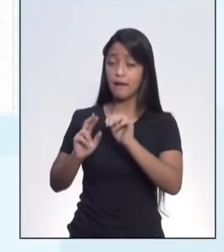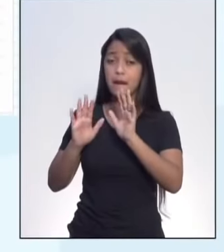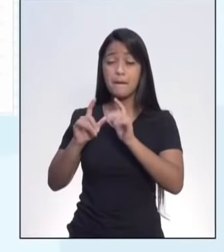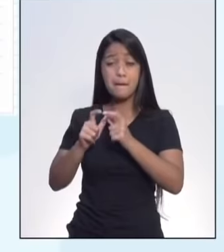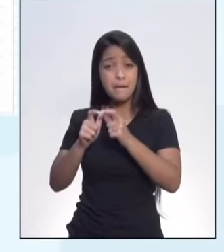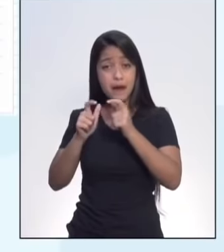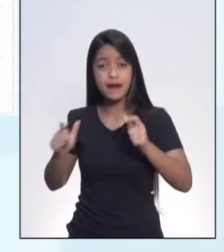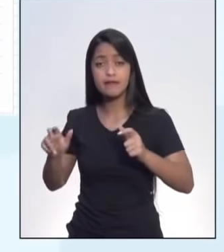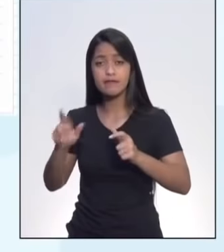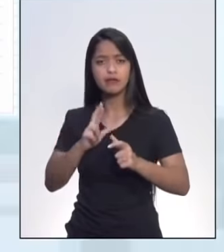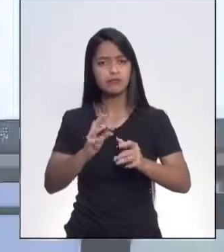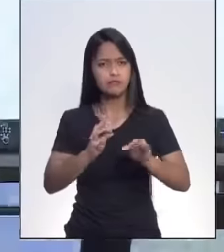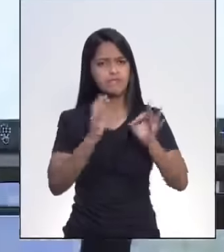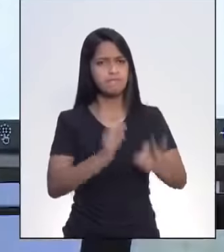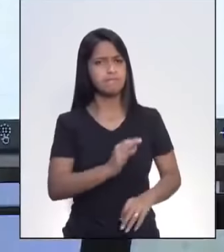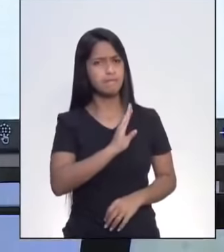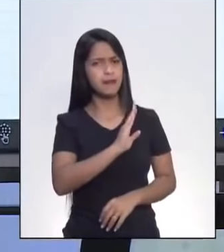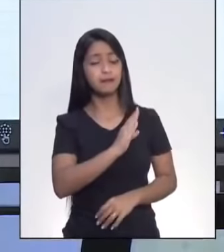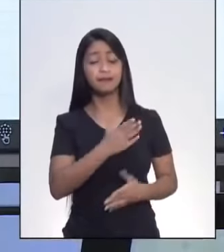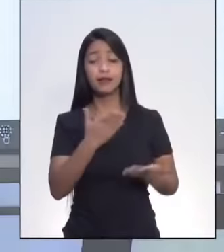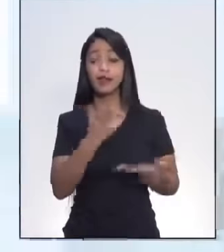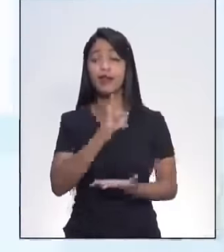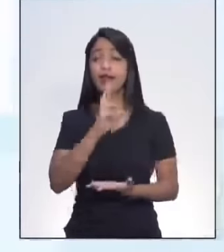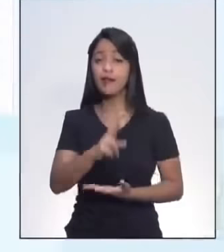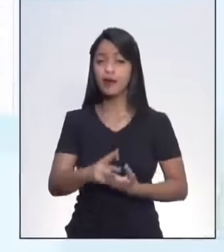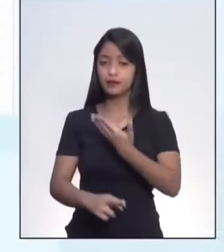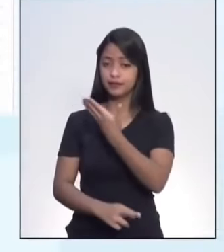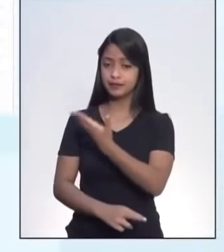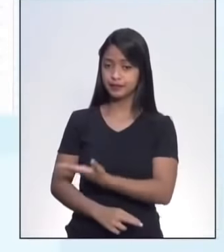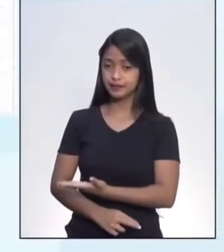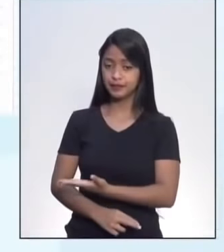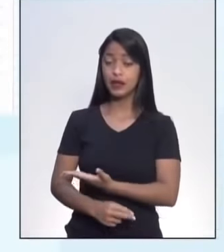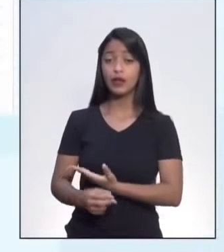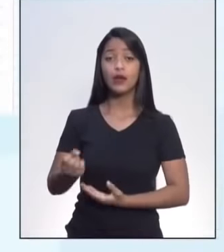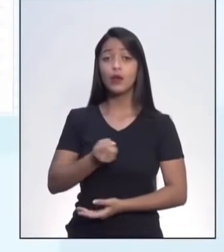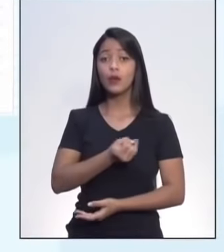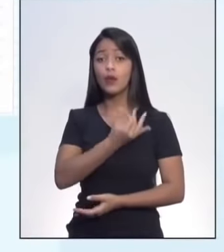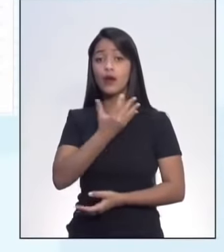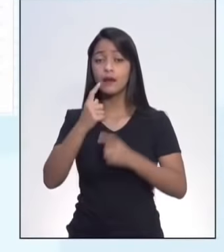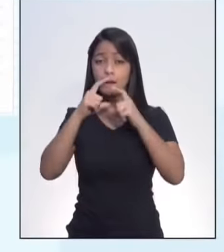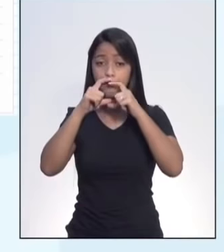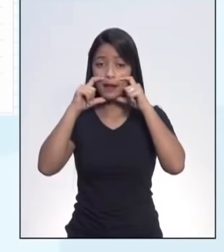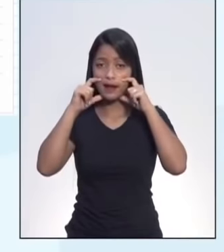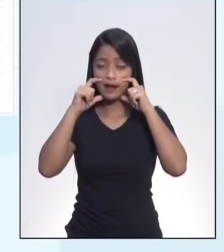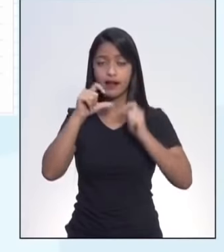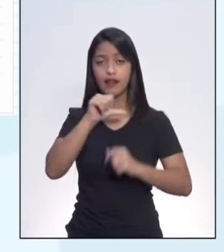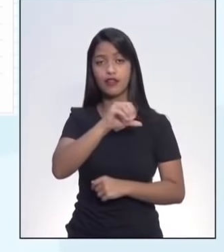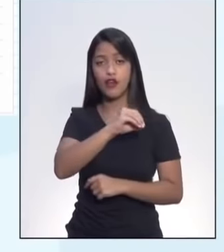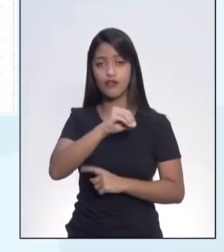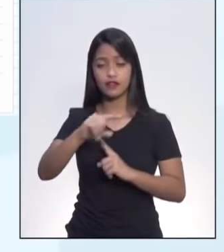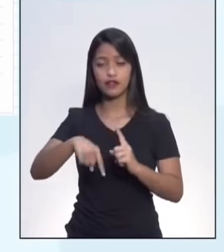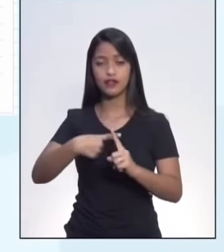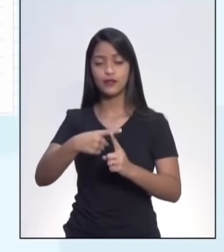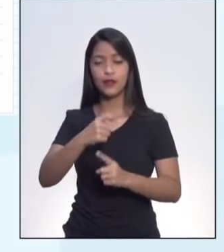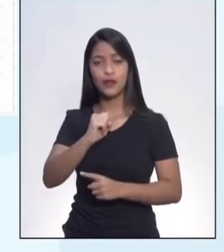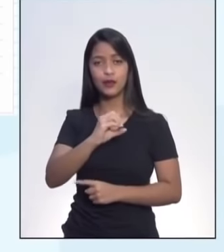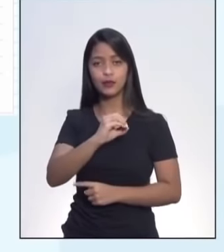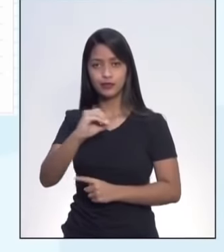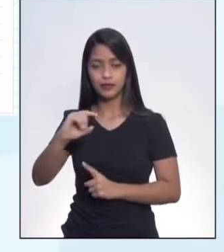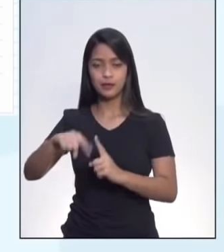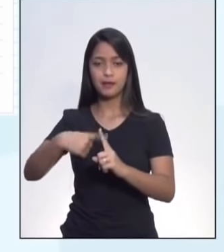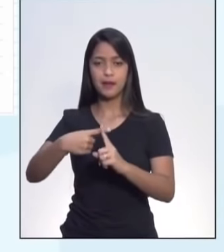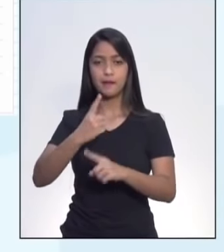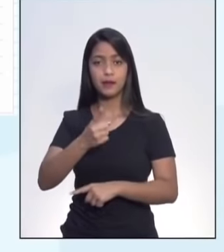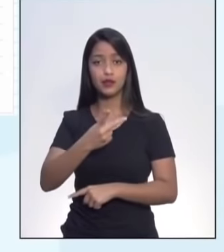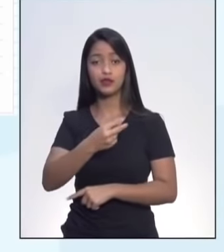certeza que é B. Vamos à resposta? Tá lá. A quantidade de máscaras, né? Tá lá 900 mais 800 mais 1.200, 2.900